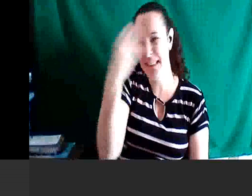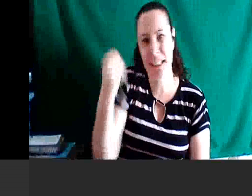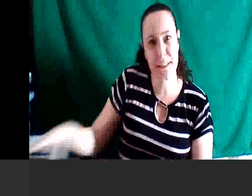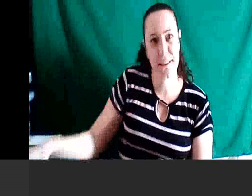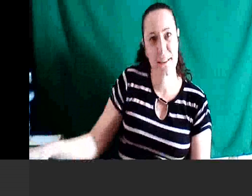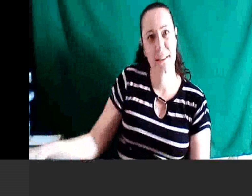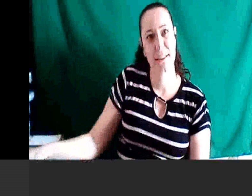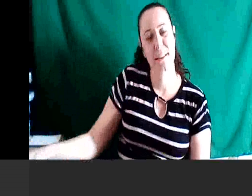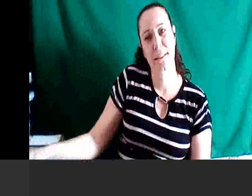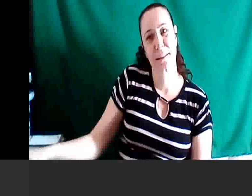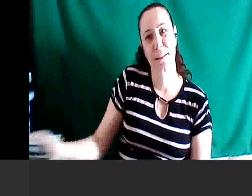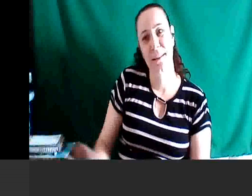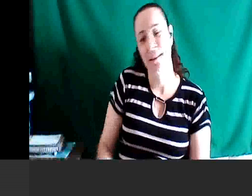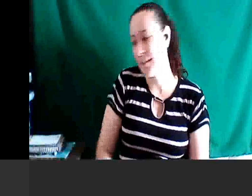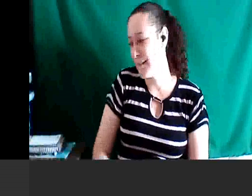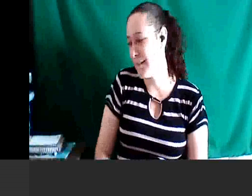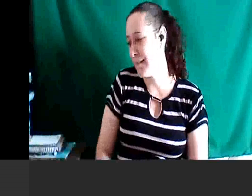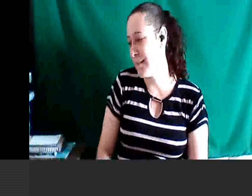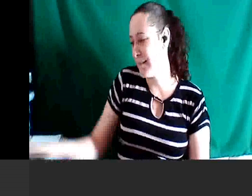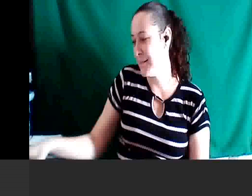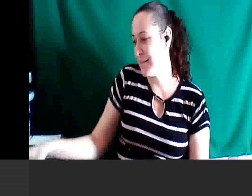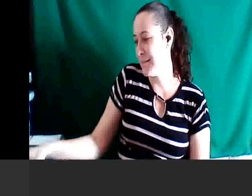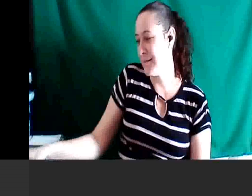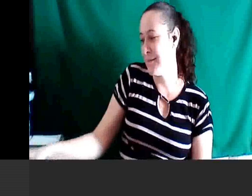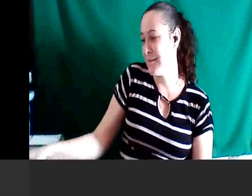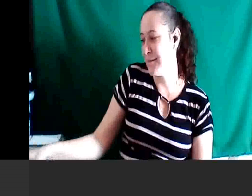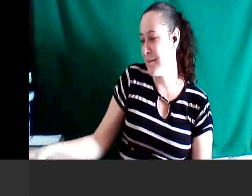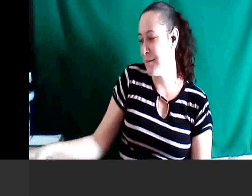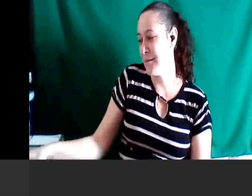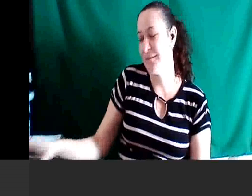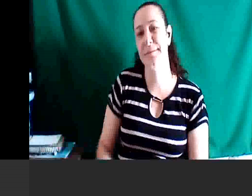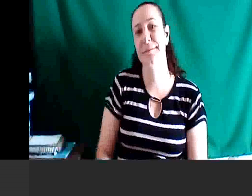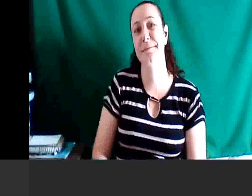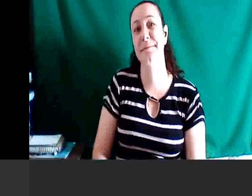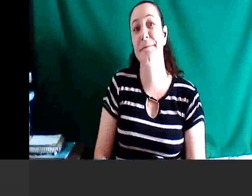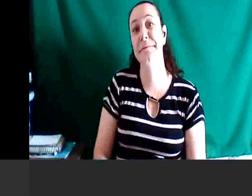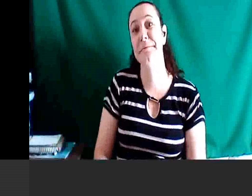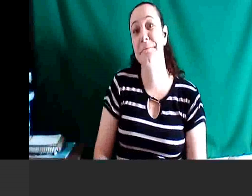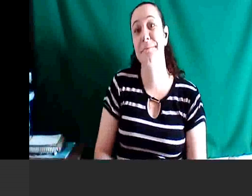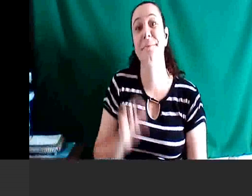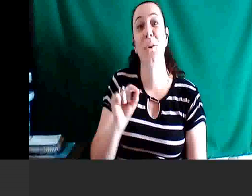Sim. Tá? Lembraram da palavrinha estranha, hein? OASP, né?